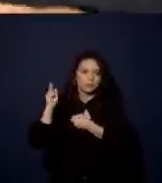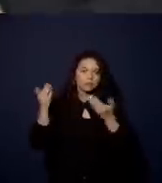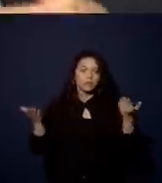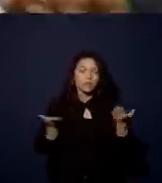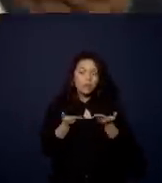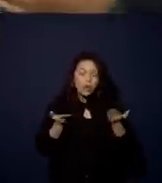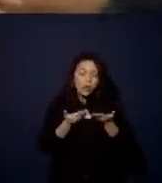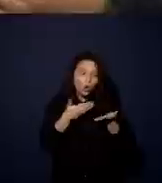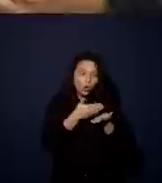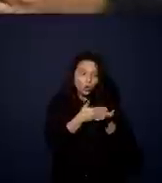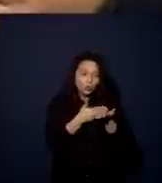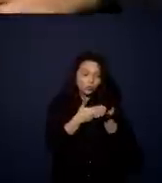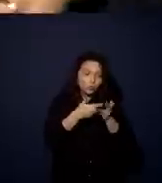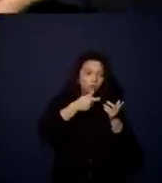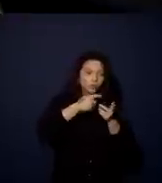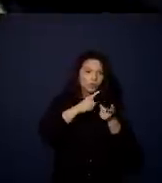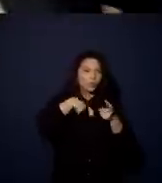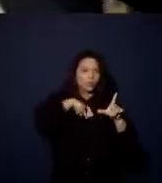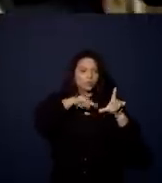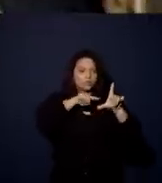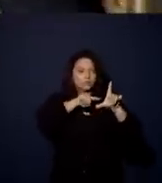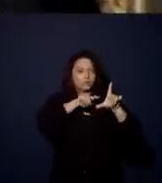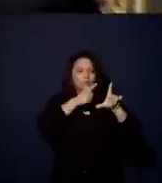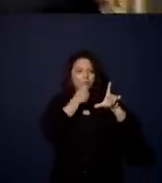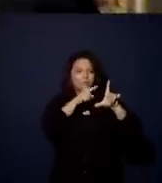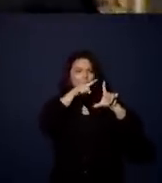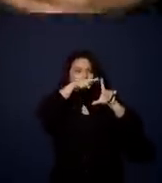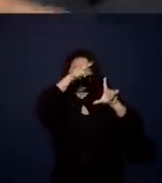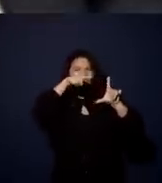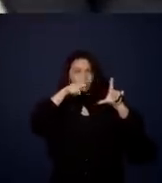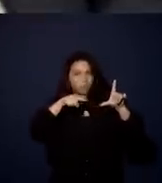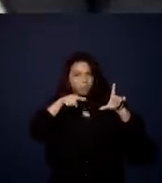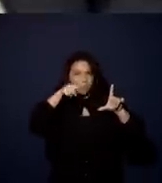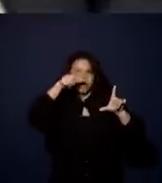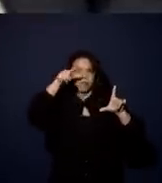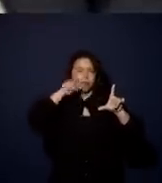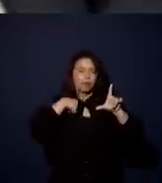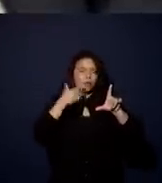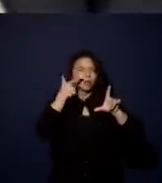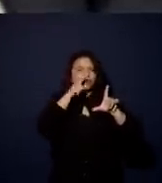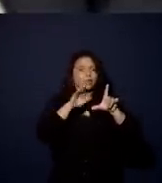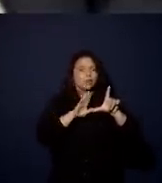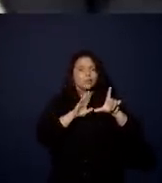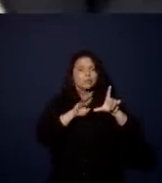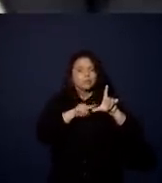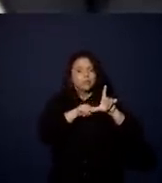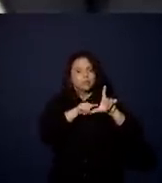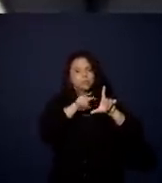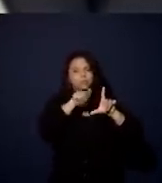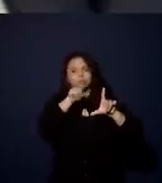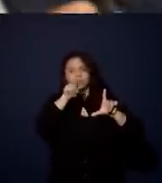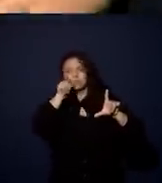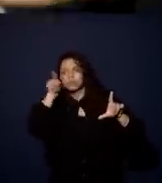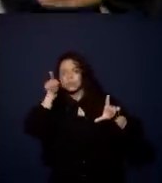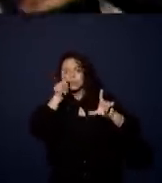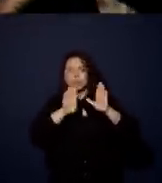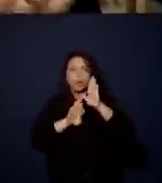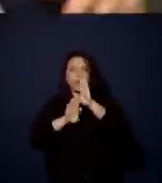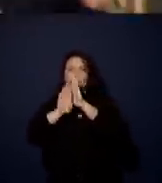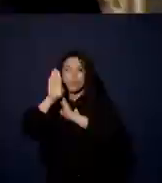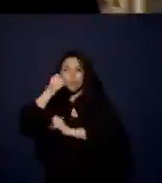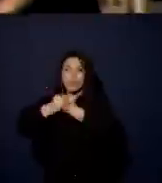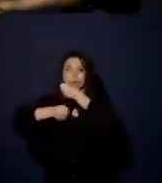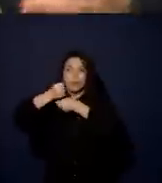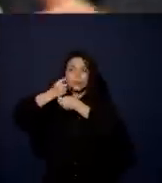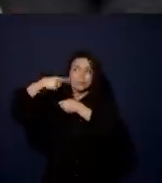importante aqui de inversão de curva eu começo monetizar muito mais do que eu gasto com o passado da companhia e a companhia